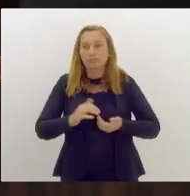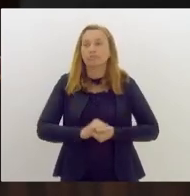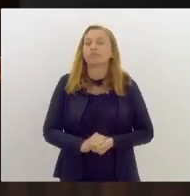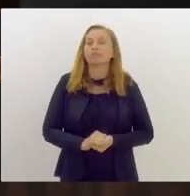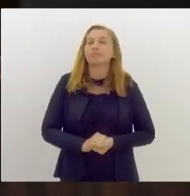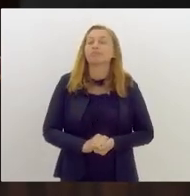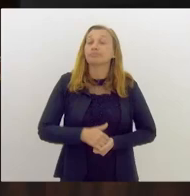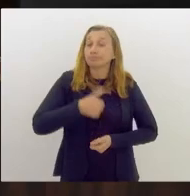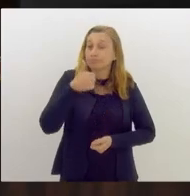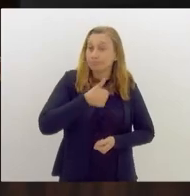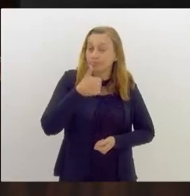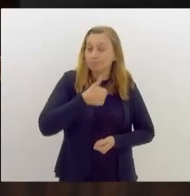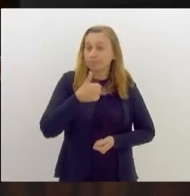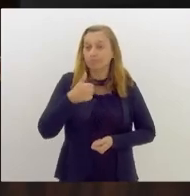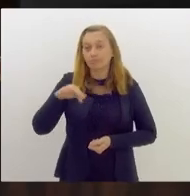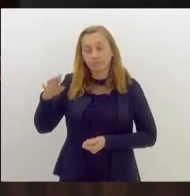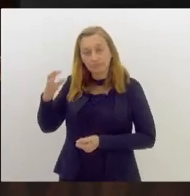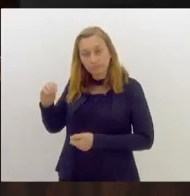primeiro